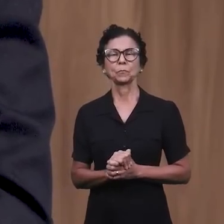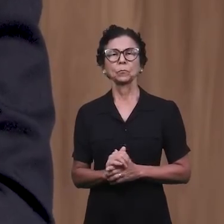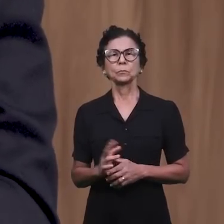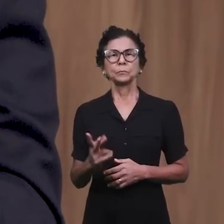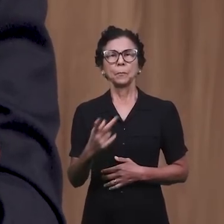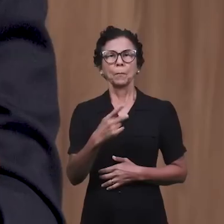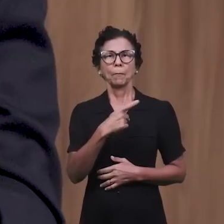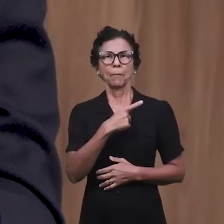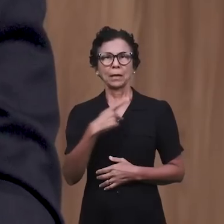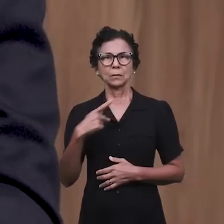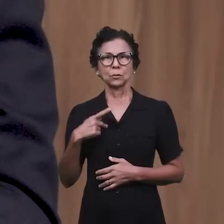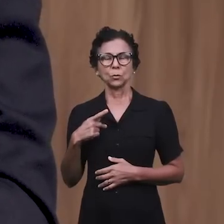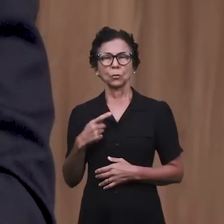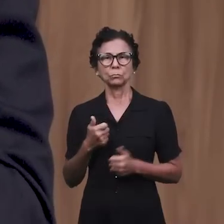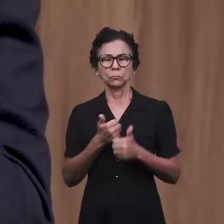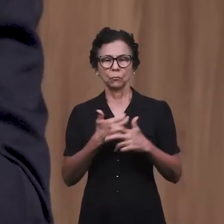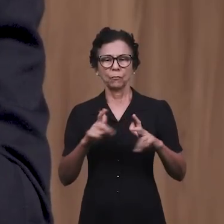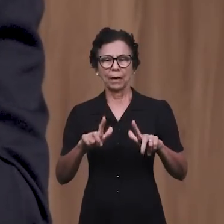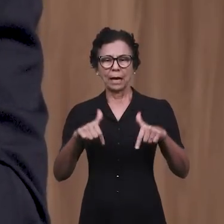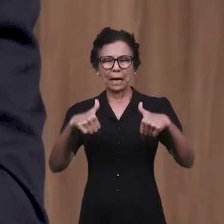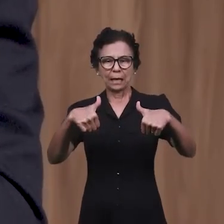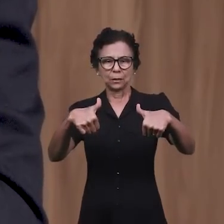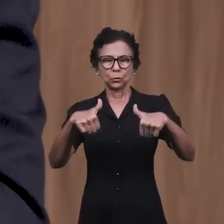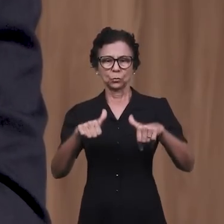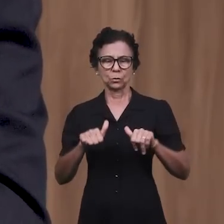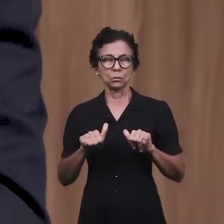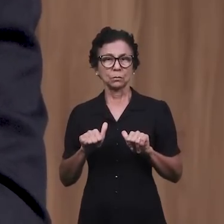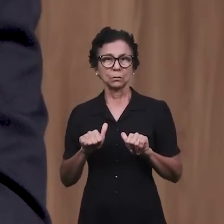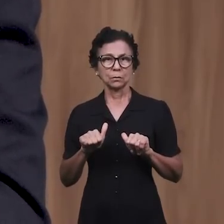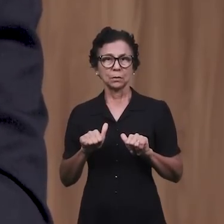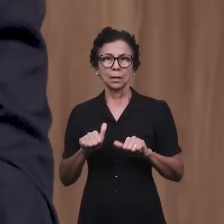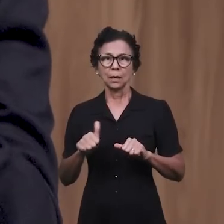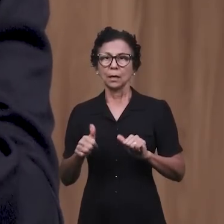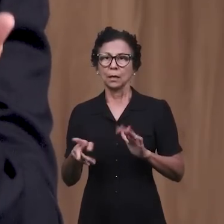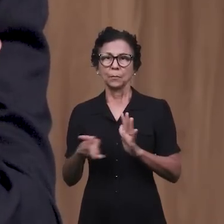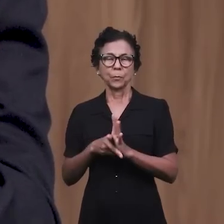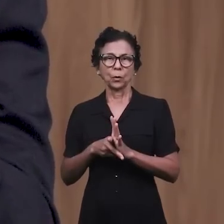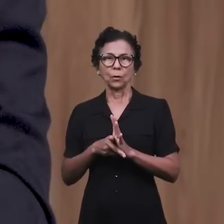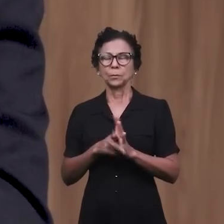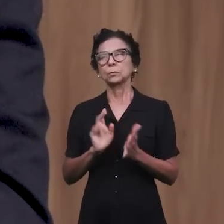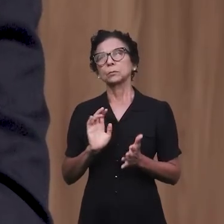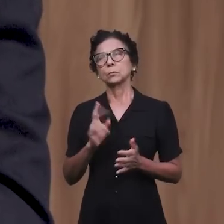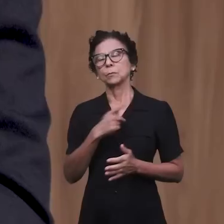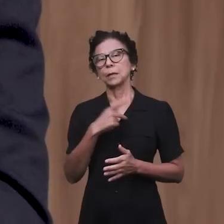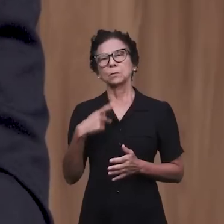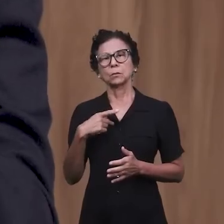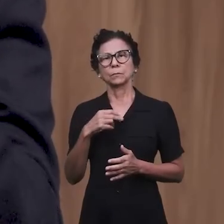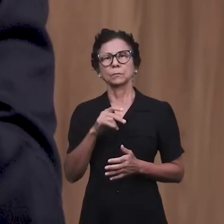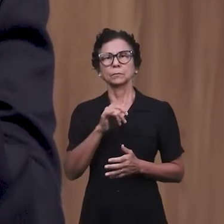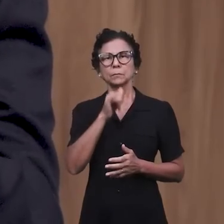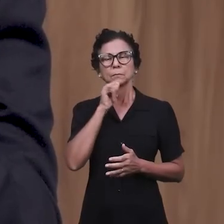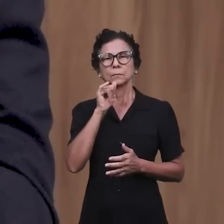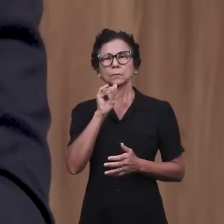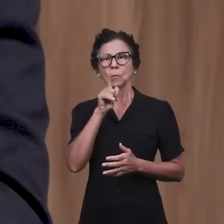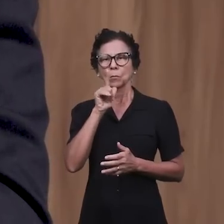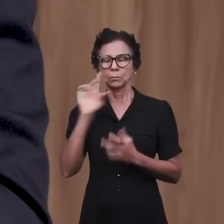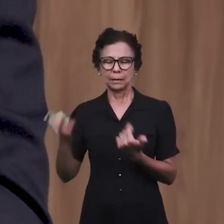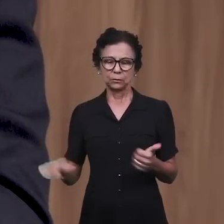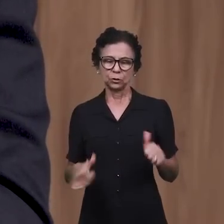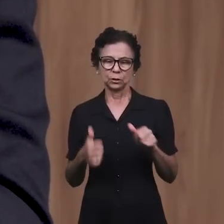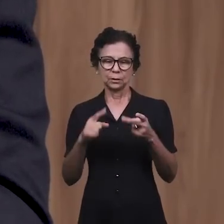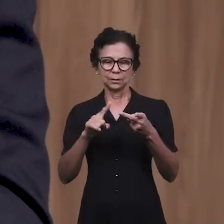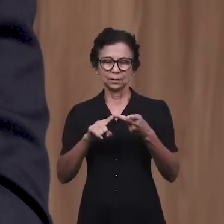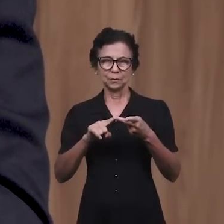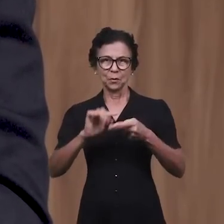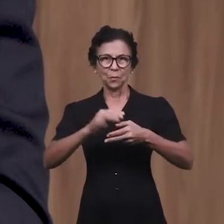Isso. O que é ato pastoral? É aquilo que só o pastor pode fazer. Por exemplo, o batismo, a apresentação de uma criança,